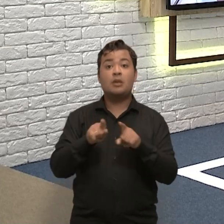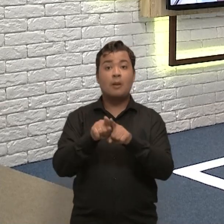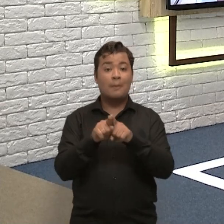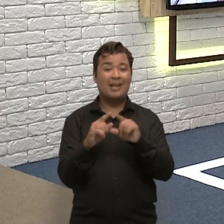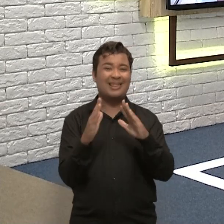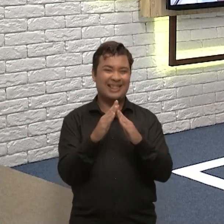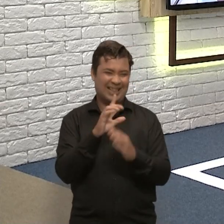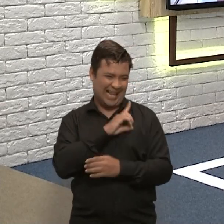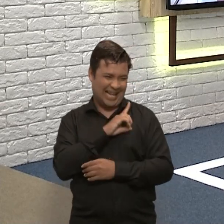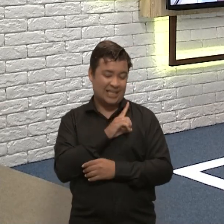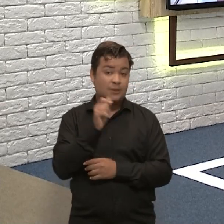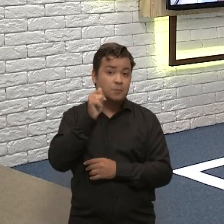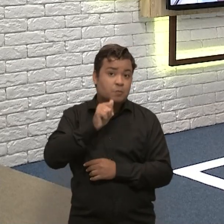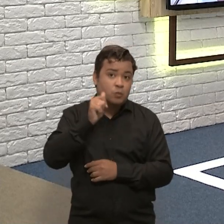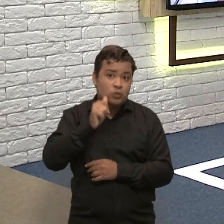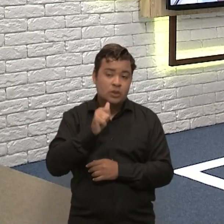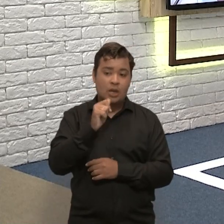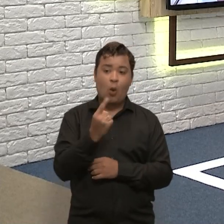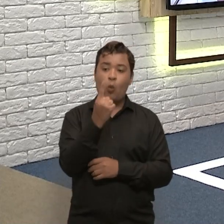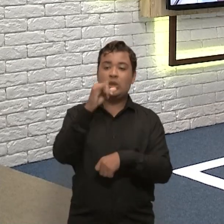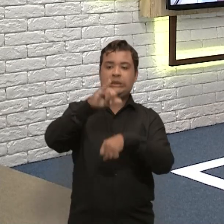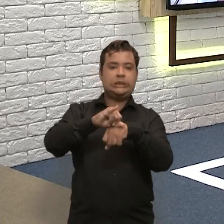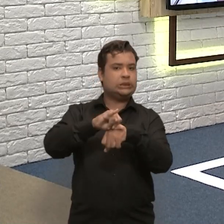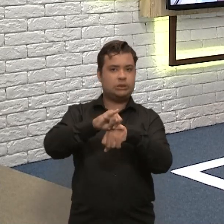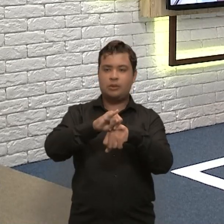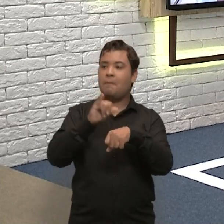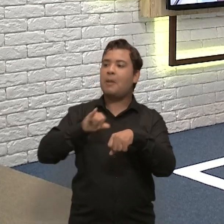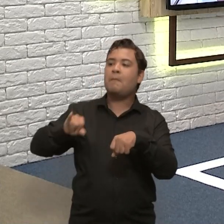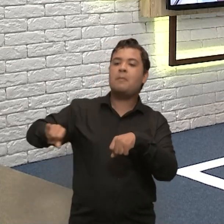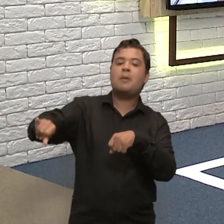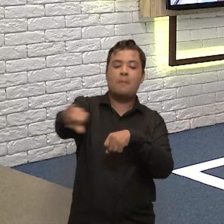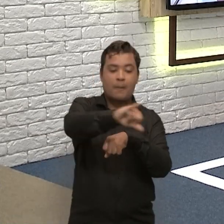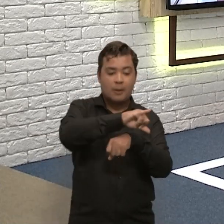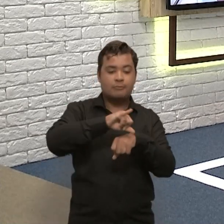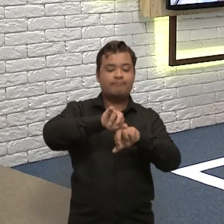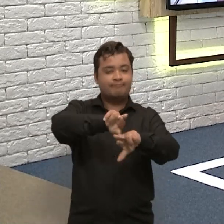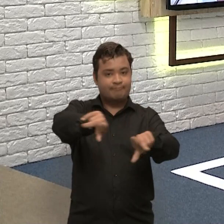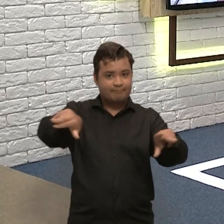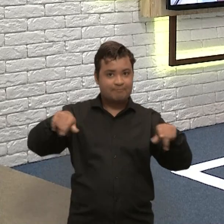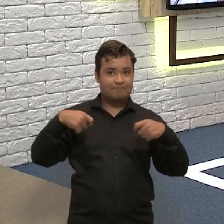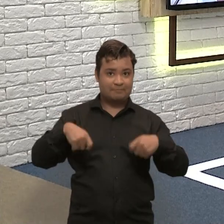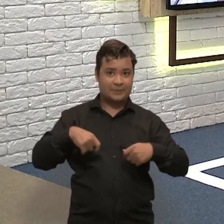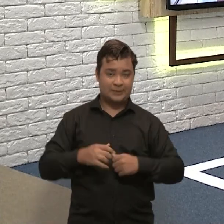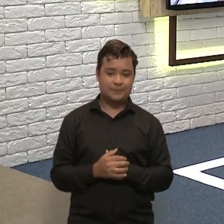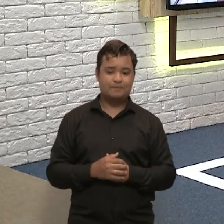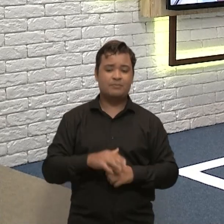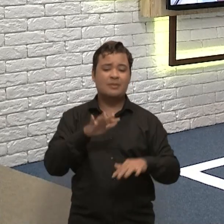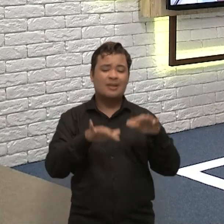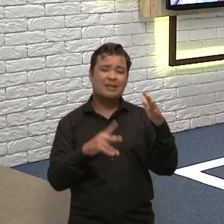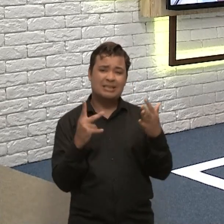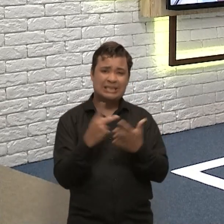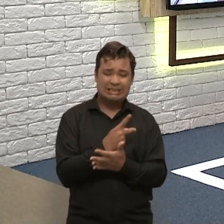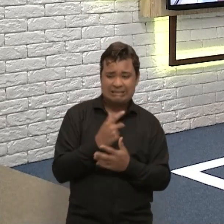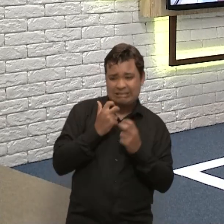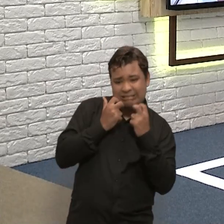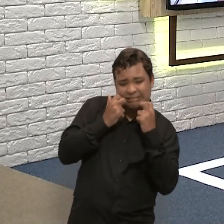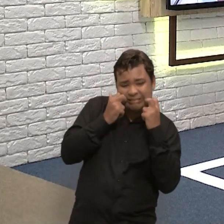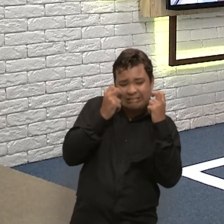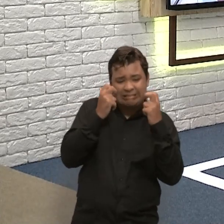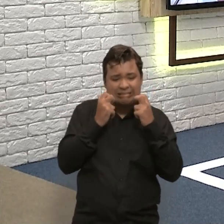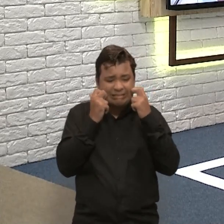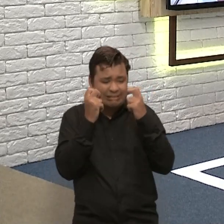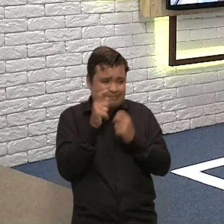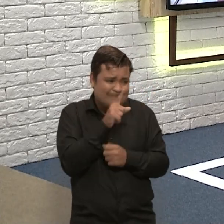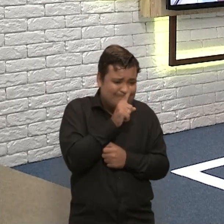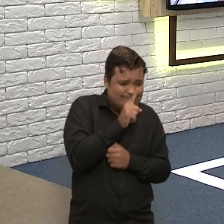pela Delegacia da Mulher, mas ainda certo receio, muitas vezes vergonha e, infelizmente, culpabilização, né, das